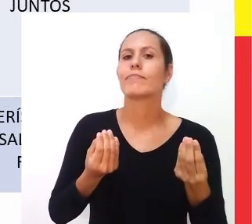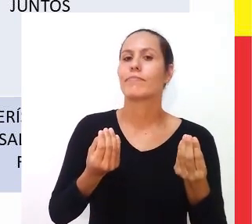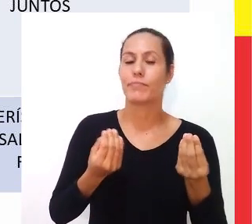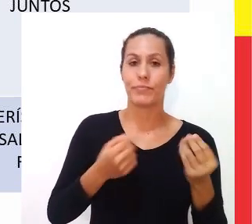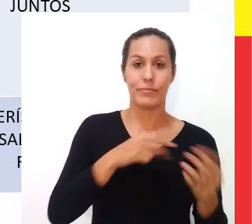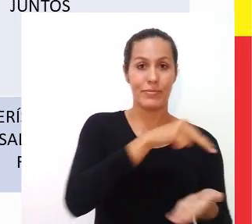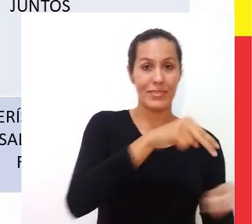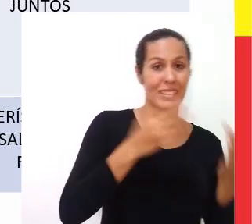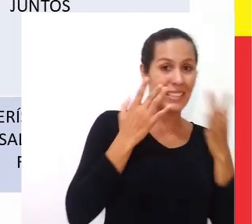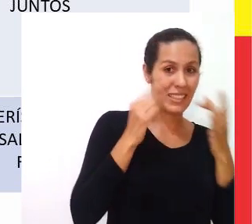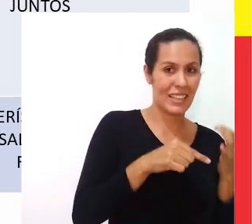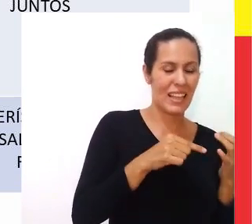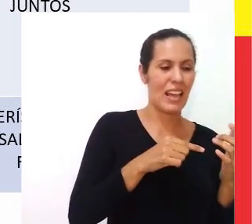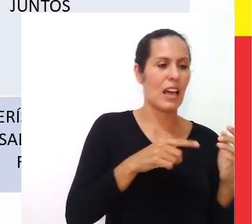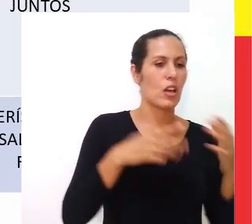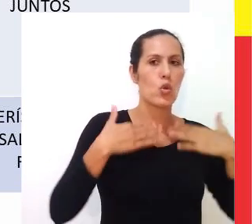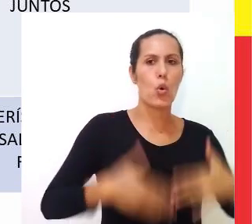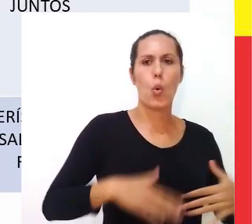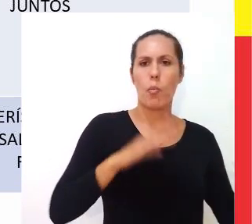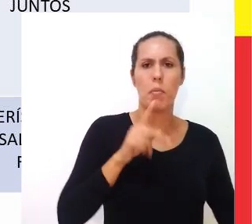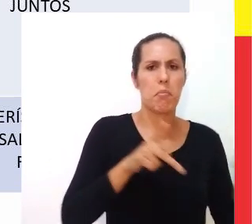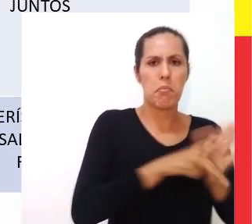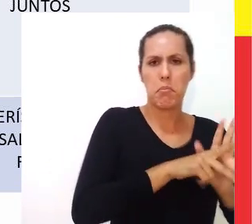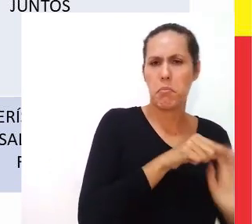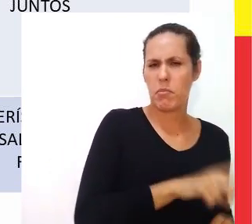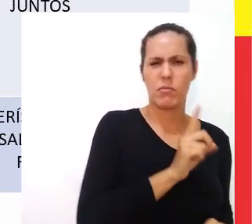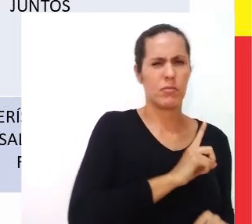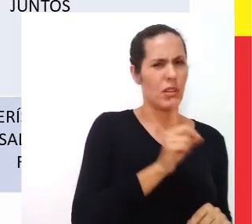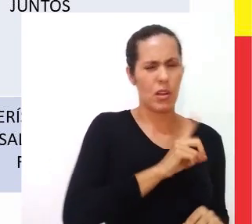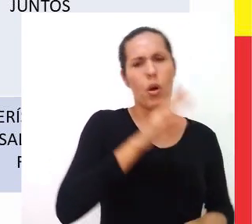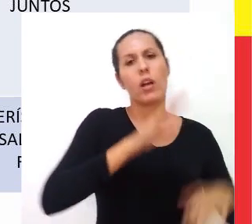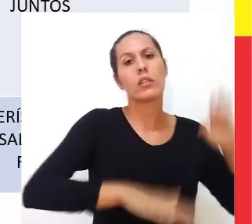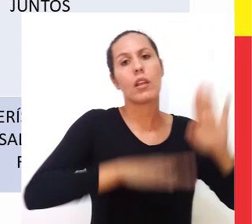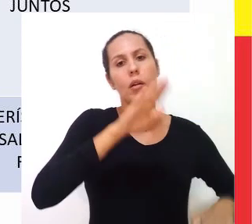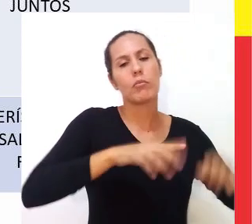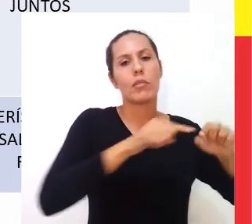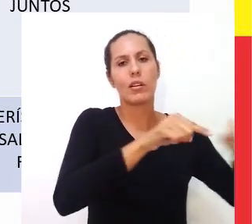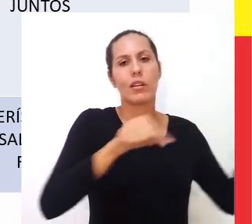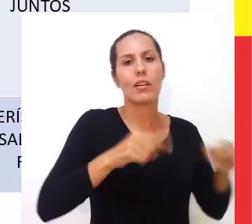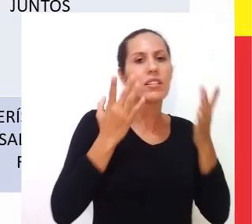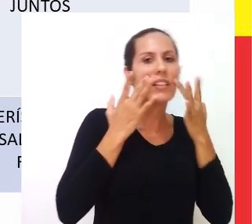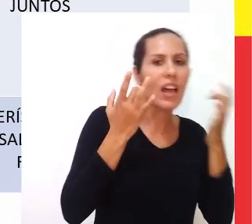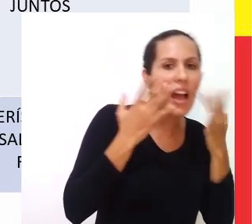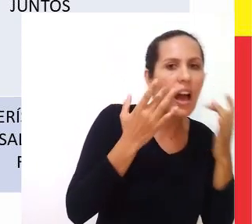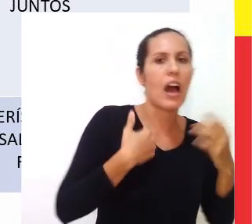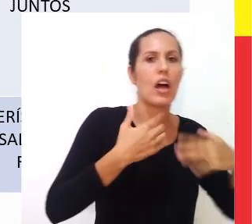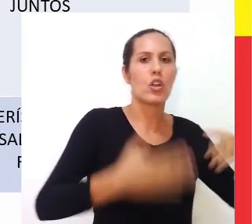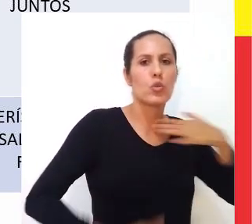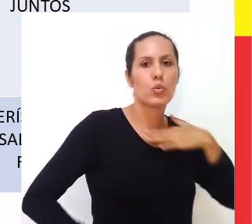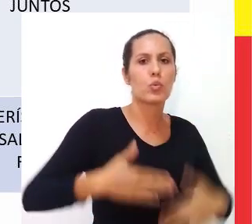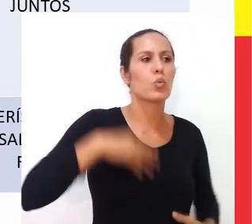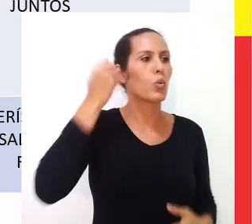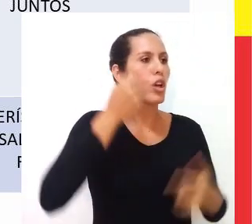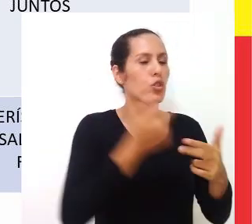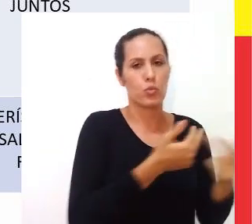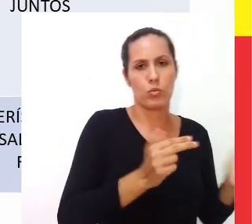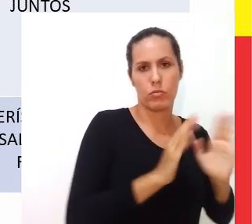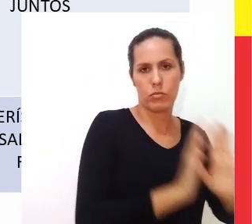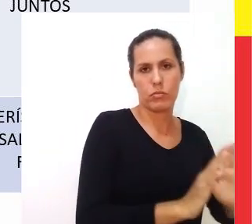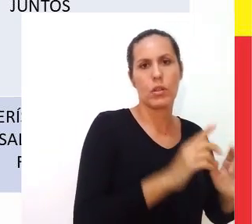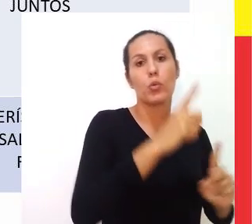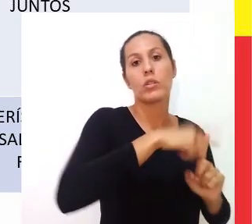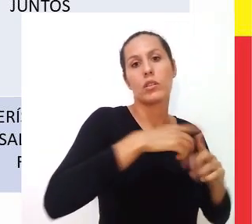dançarino? A dança teatro não tem nada específico, tudo depende do espetáculo e do personagem que está sendo